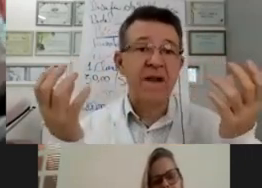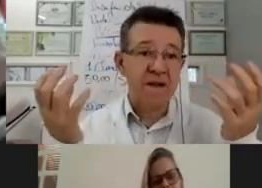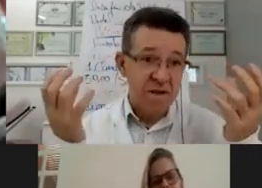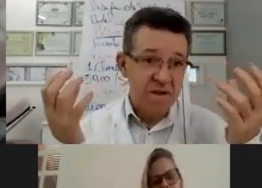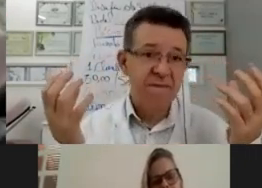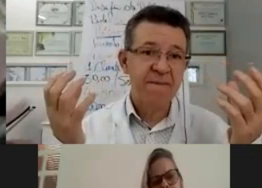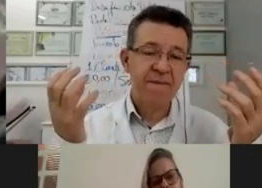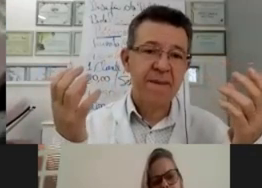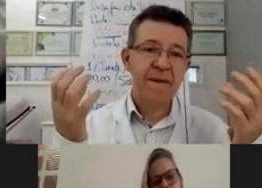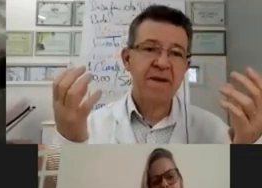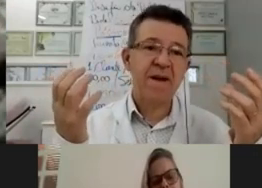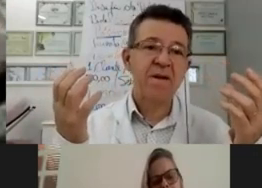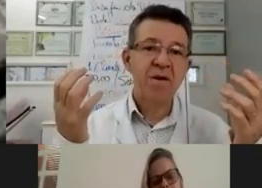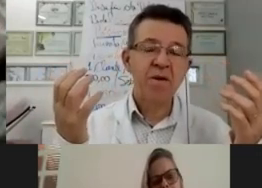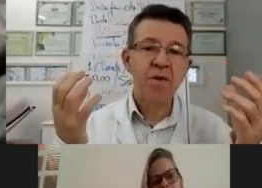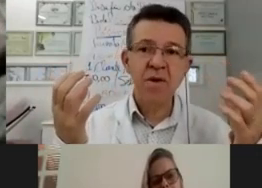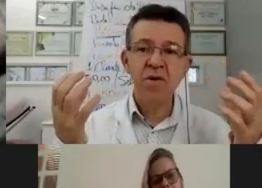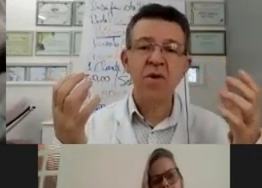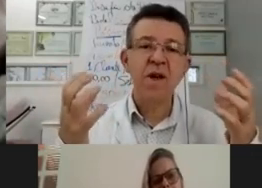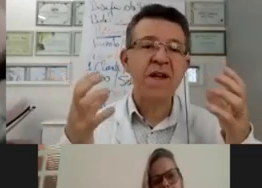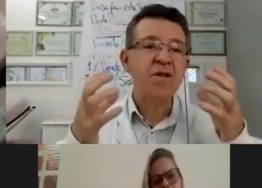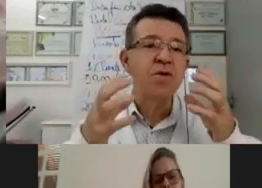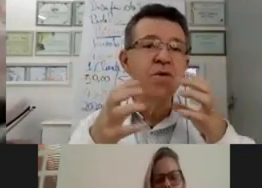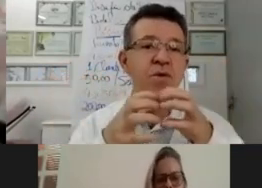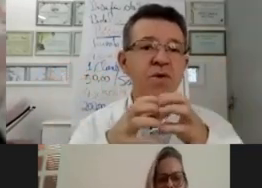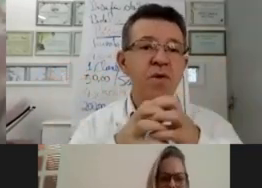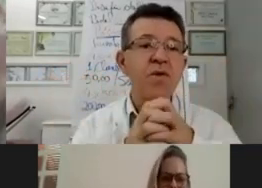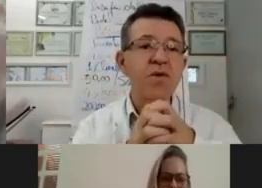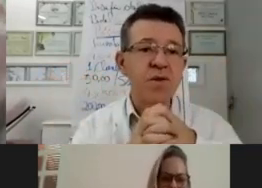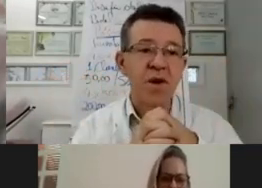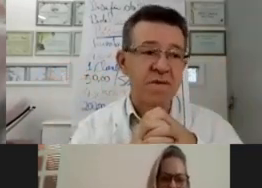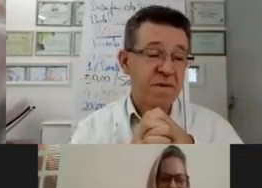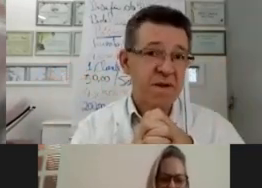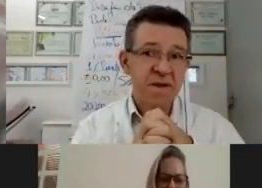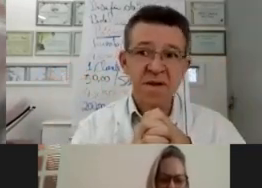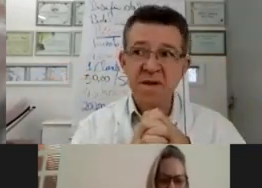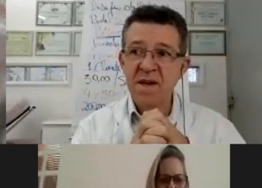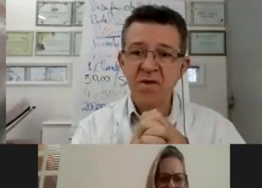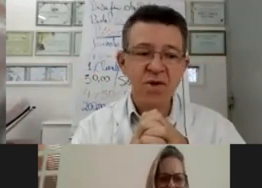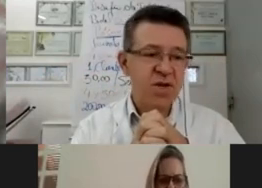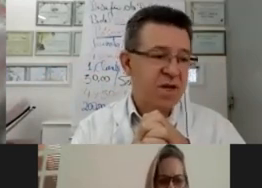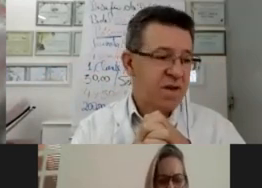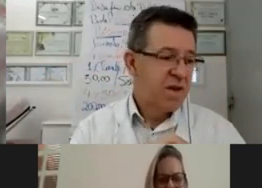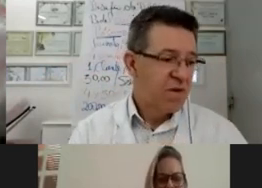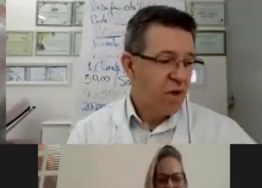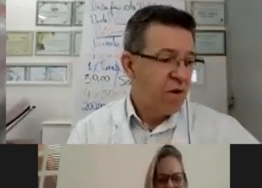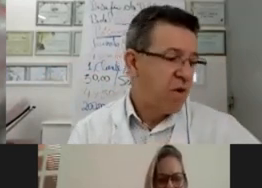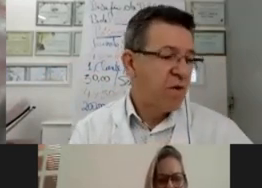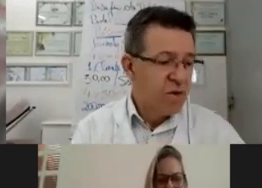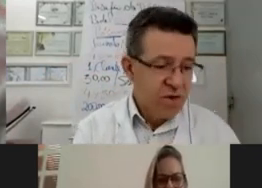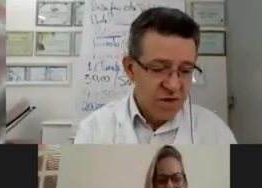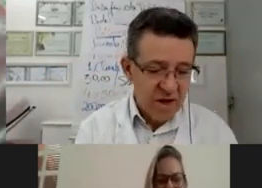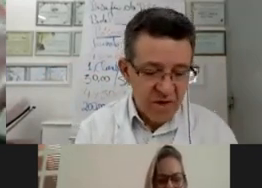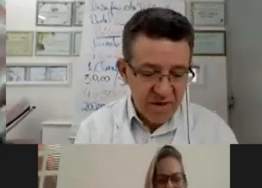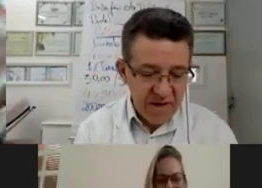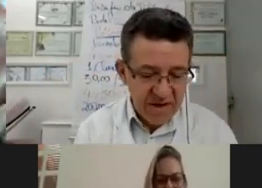duas partes, tá? Ou eu colocaria todo o curso em um curso só. Que hoje, qual é